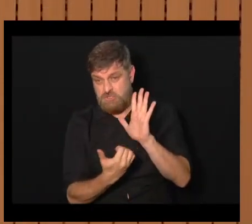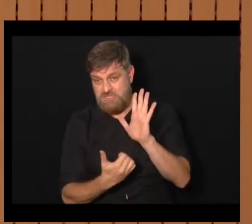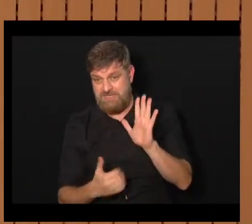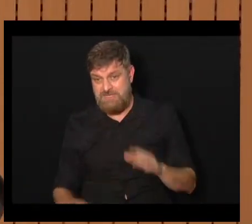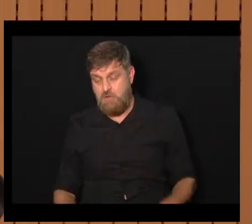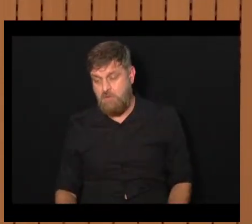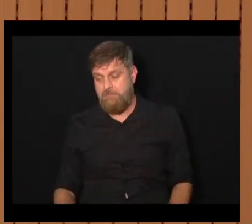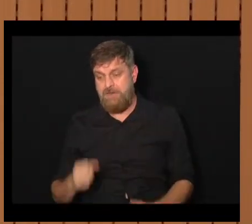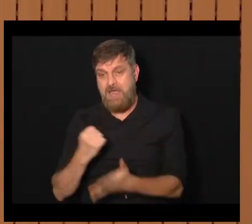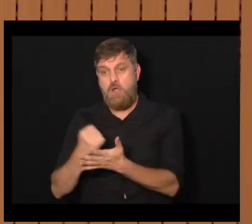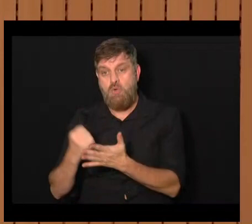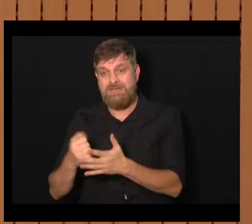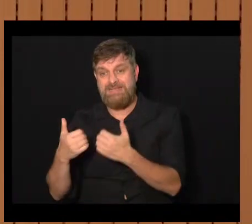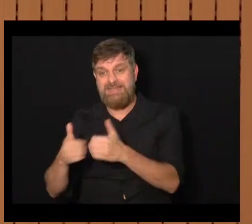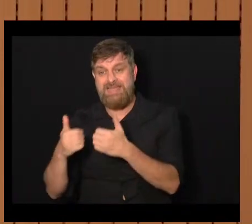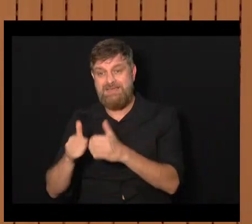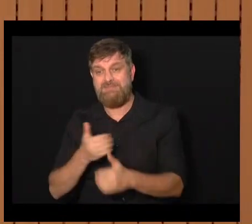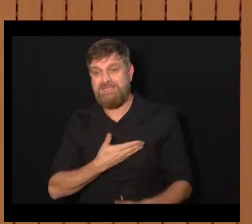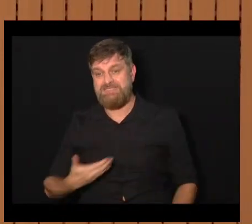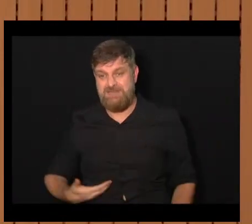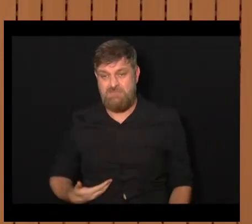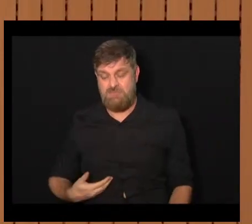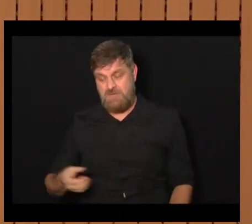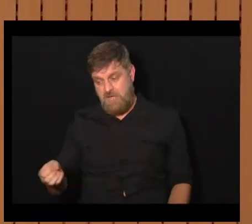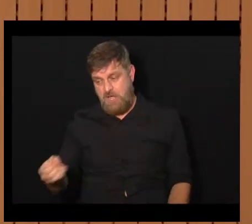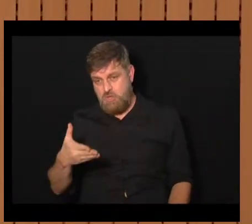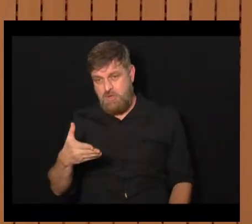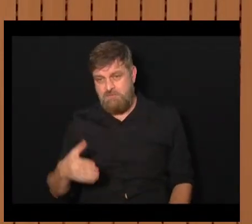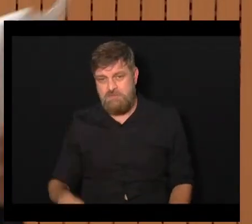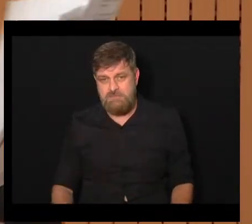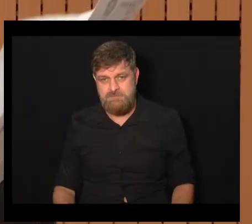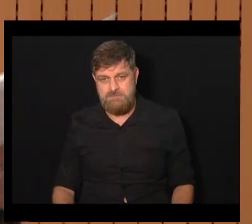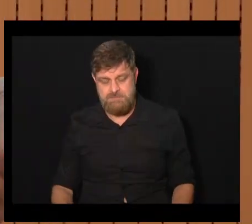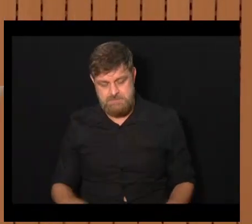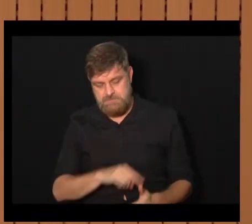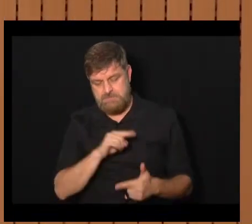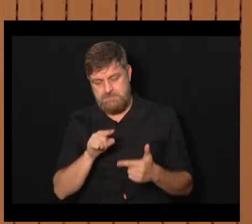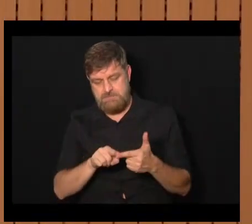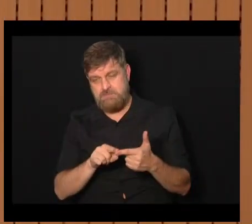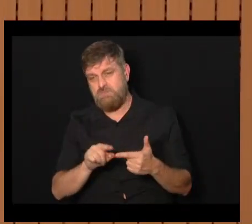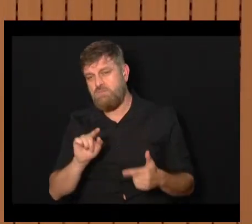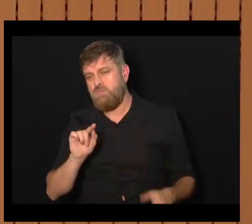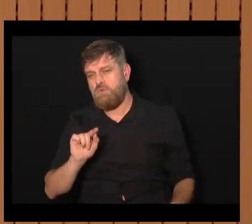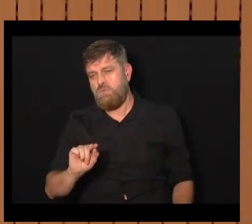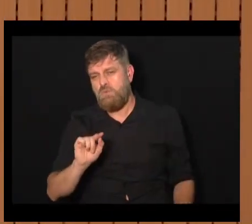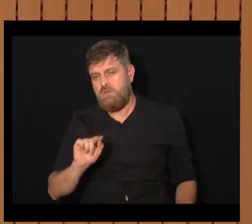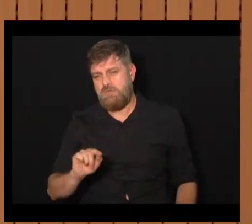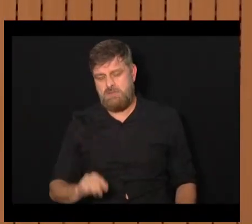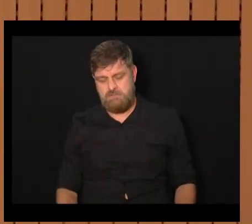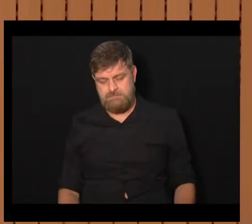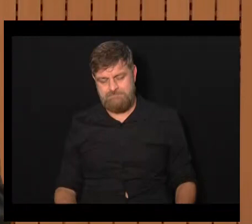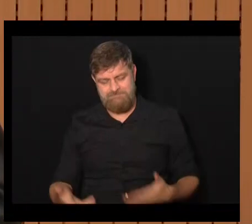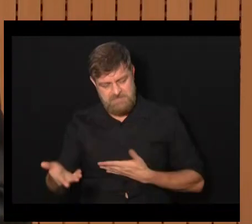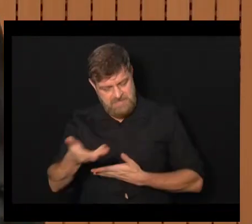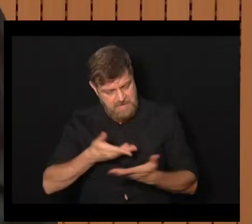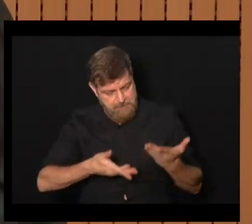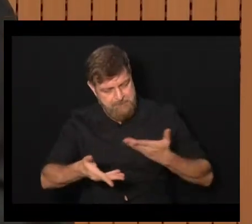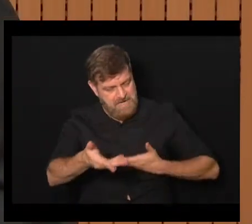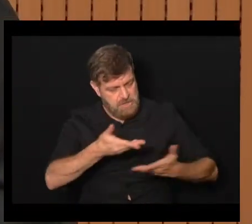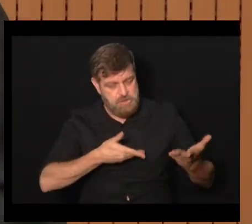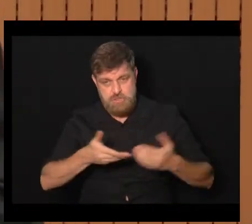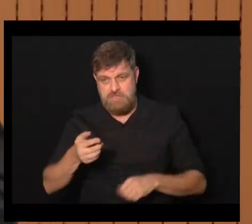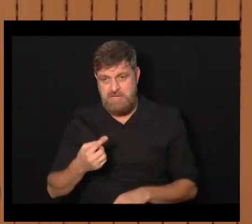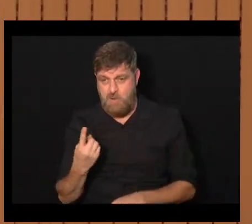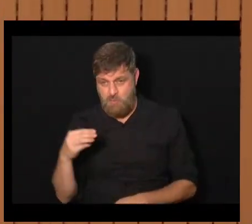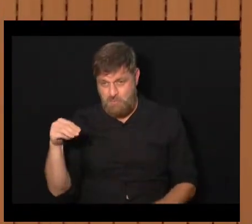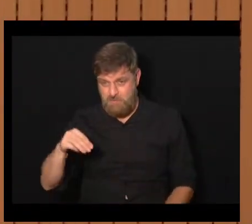edital do transporte público em Campinas. Então, essa é a primeira questão. A segunda, que eu gostaria aqui de trazer a essa casa, no minuto que